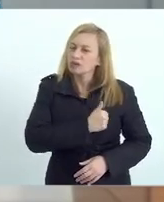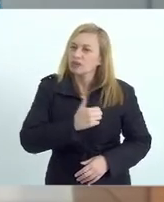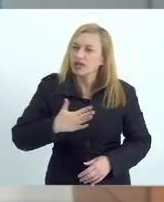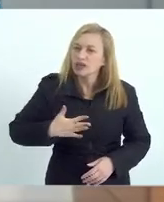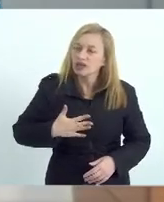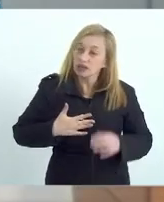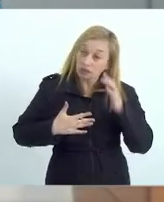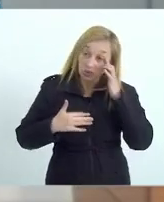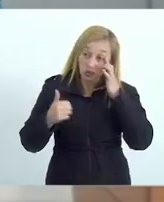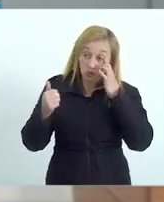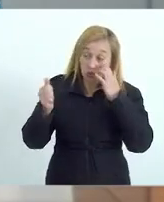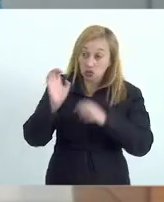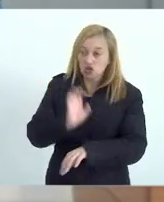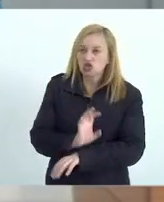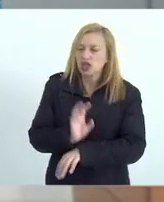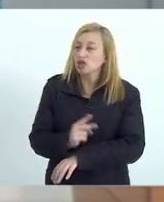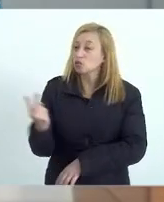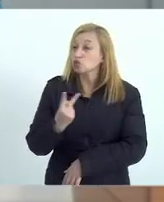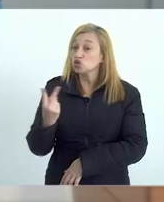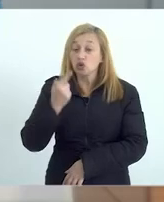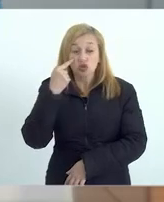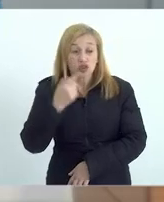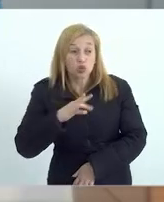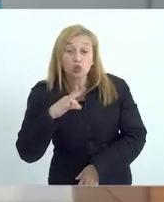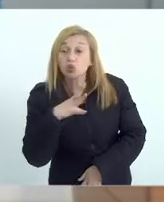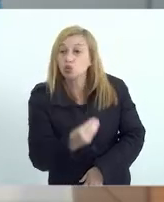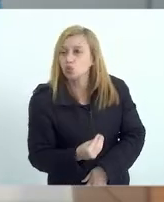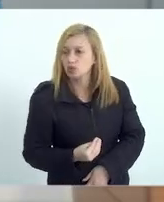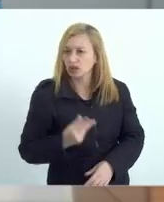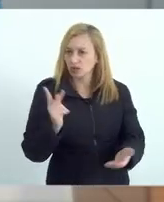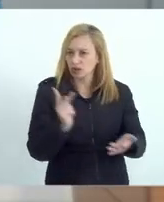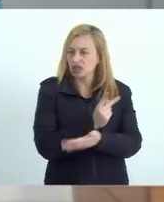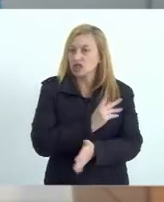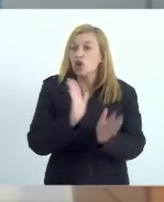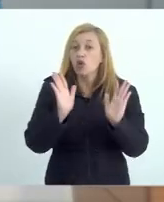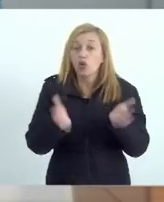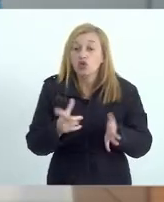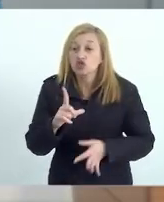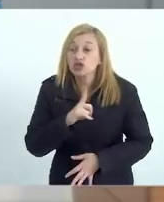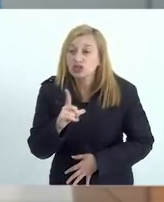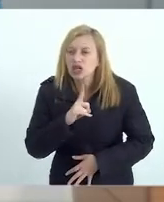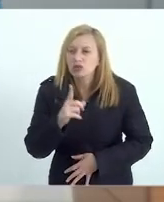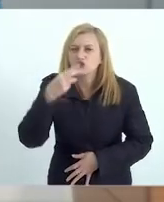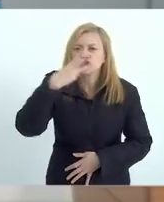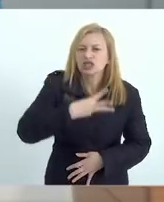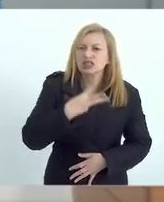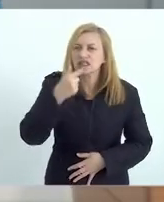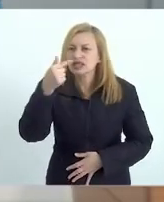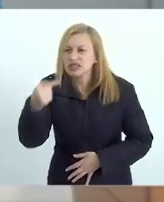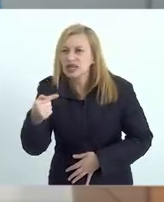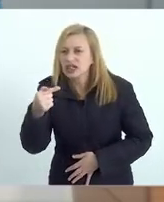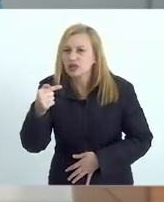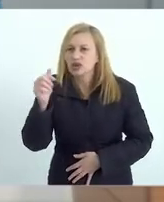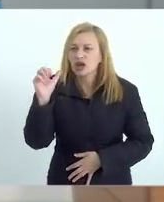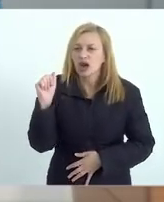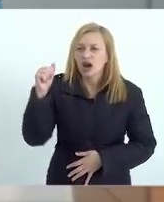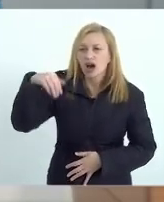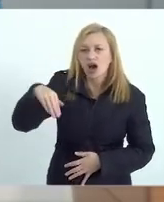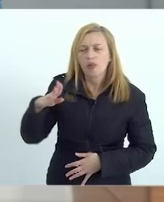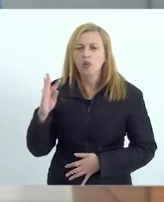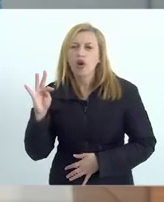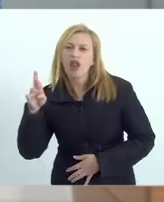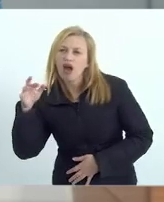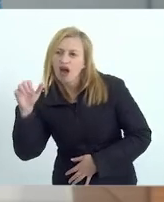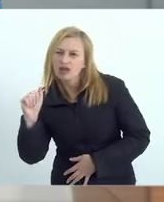Olá tudo isso presenciado pelos dois Olá hoje nós temos 37 ambulâncias